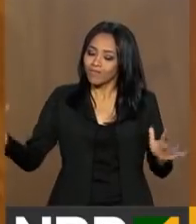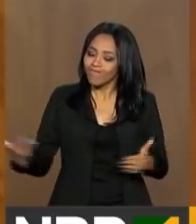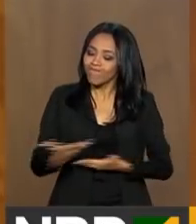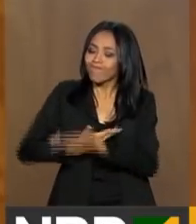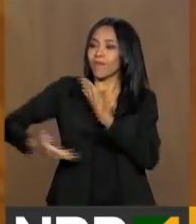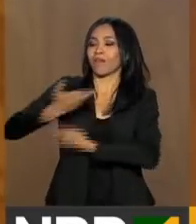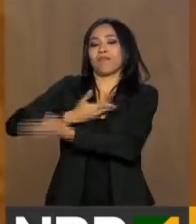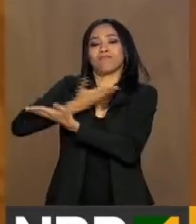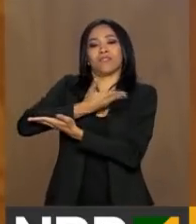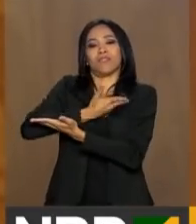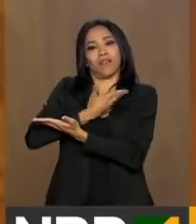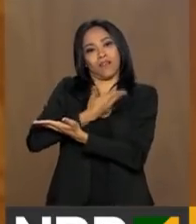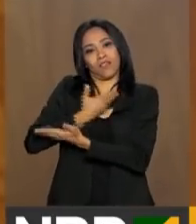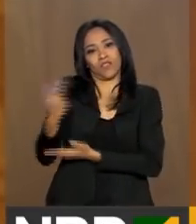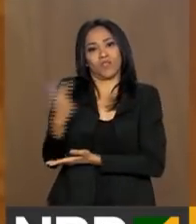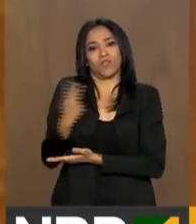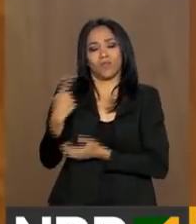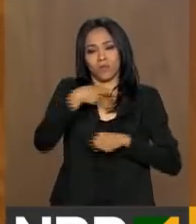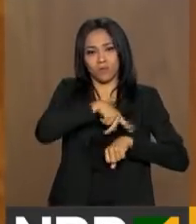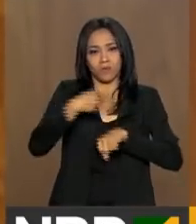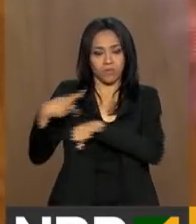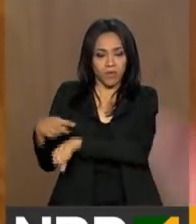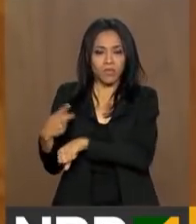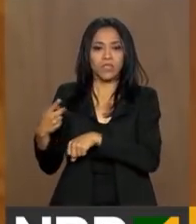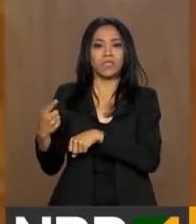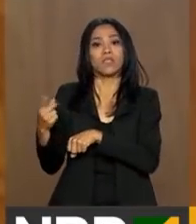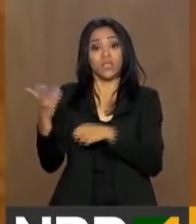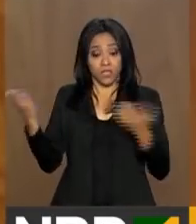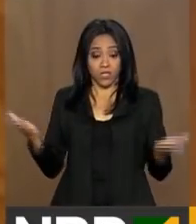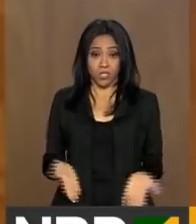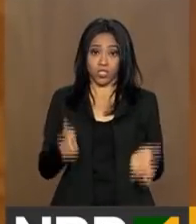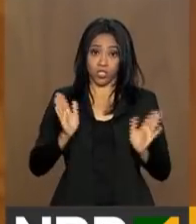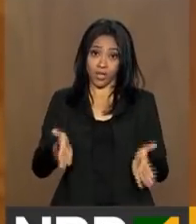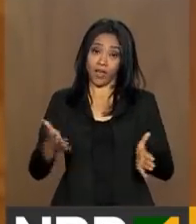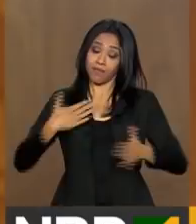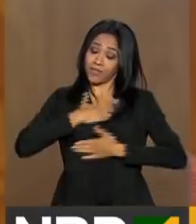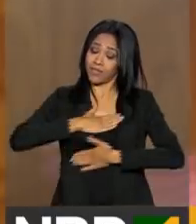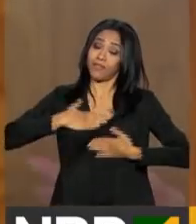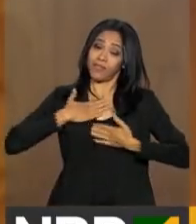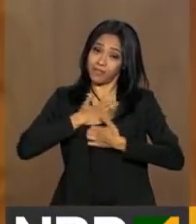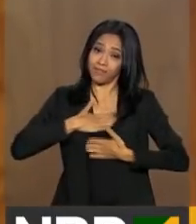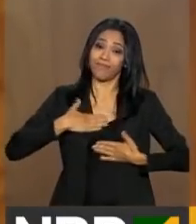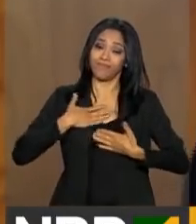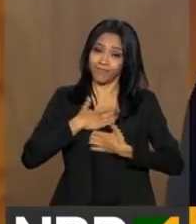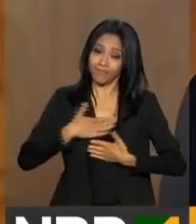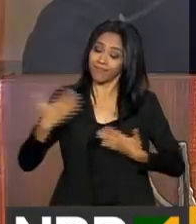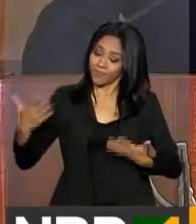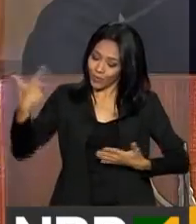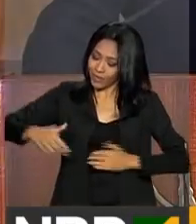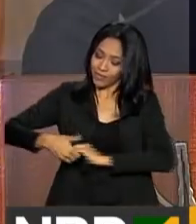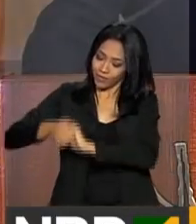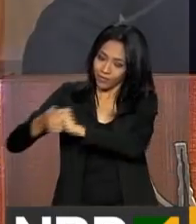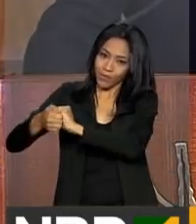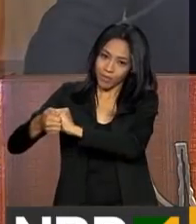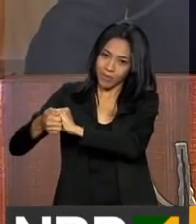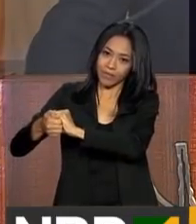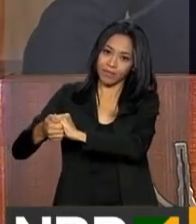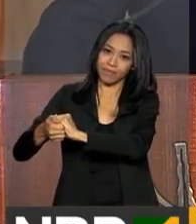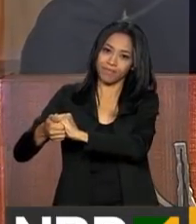laços de amizade entre nossos países e nos dá, desde já, uma grande satisfação cumprimentá-lo novamente.